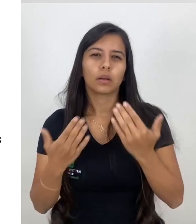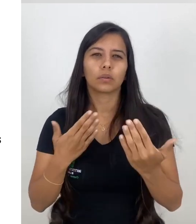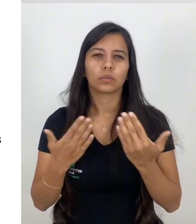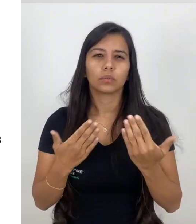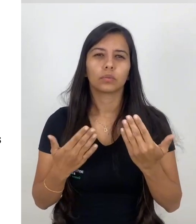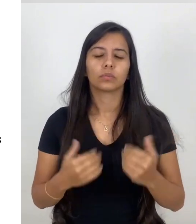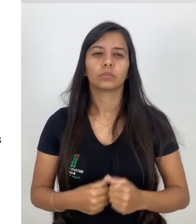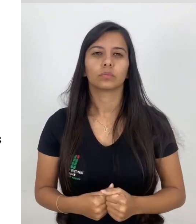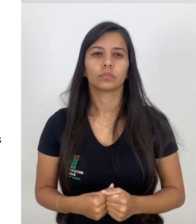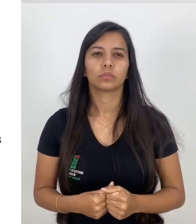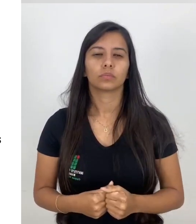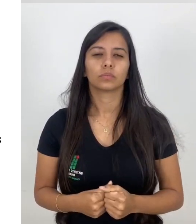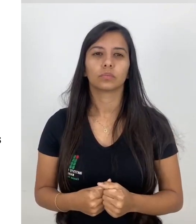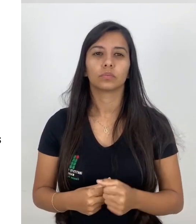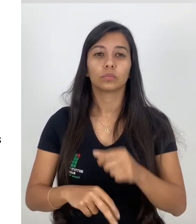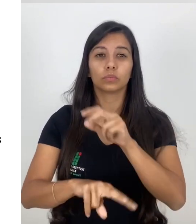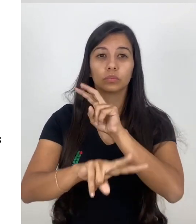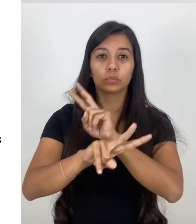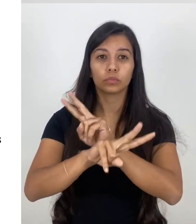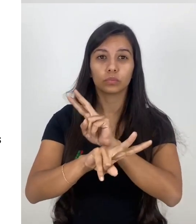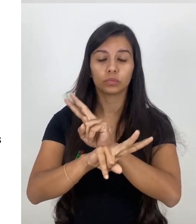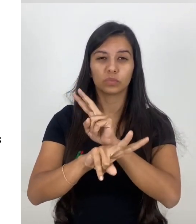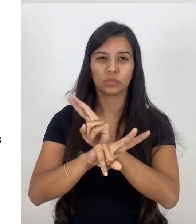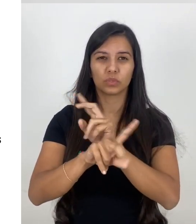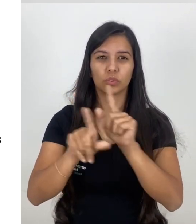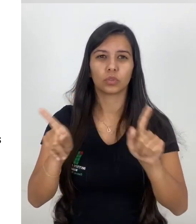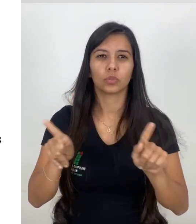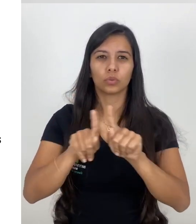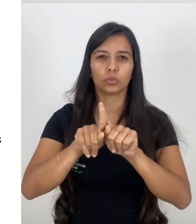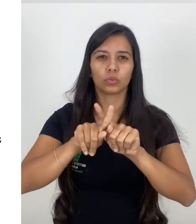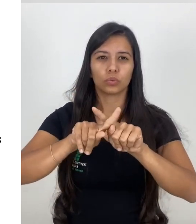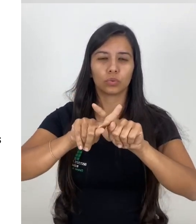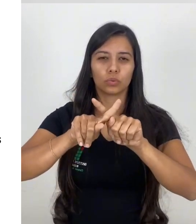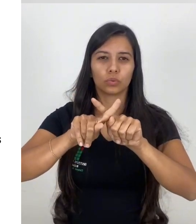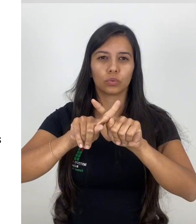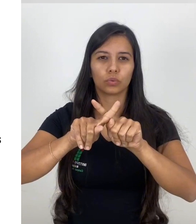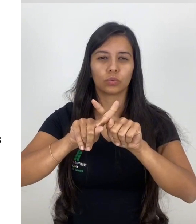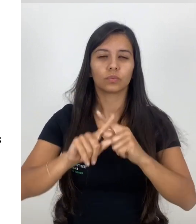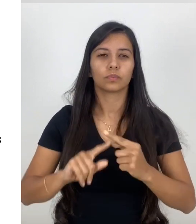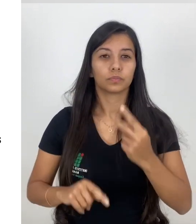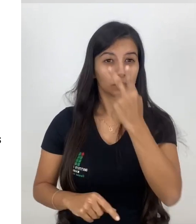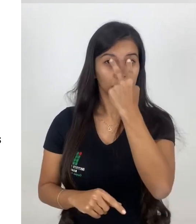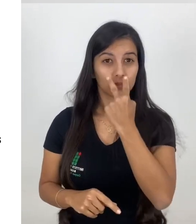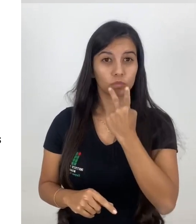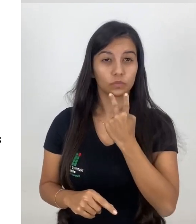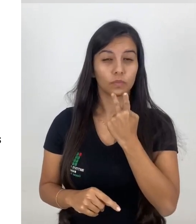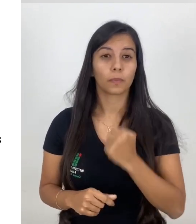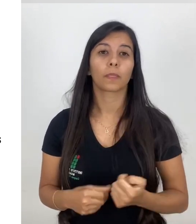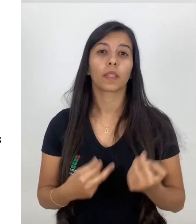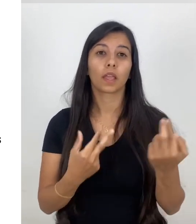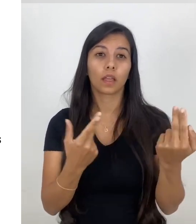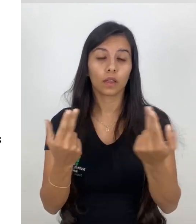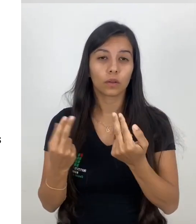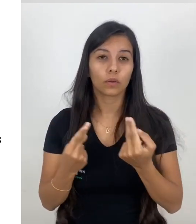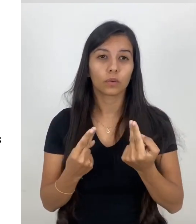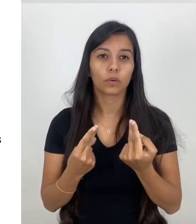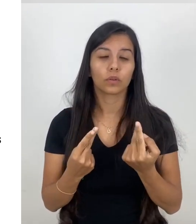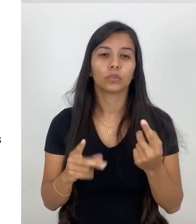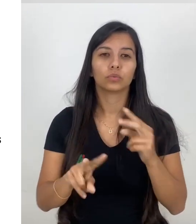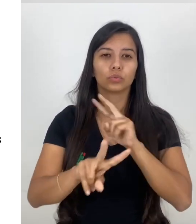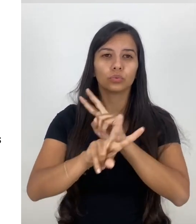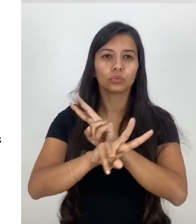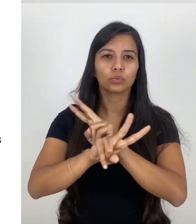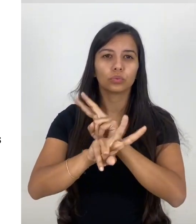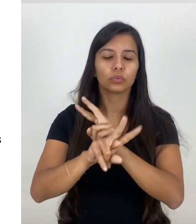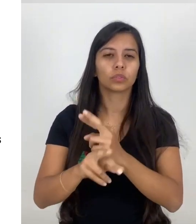imaginar que um cromossomo homólogo nada mais é do que dois cromossomos